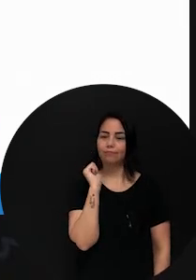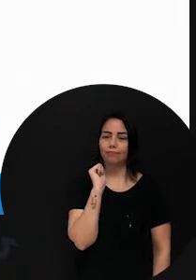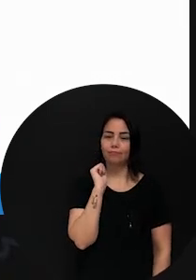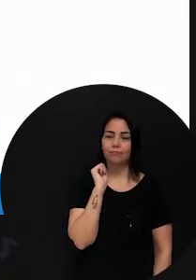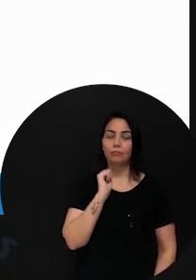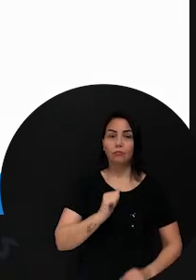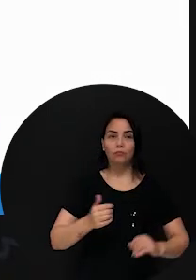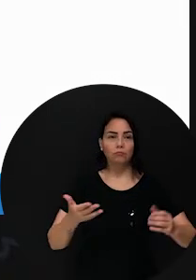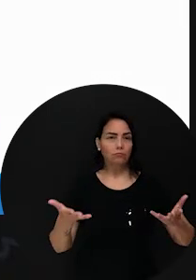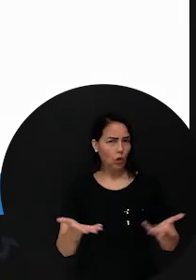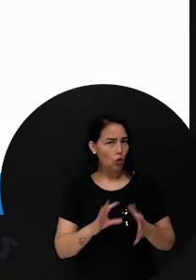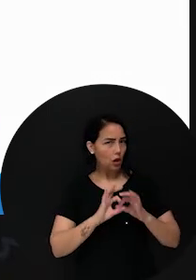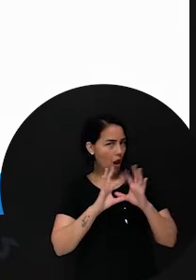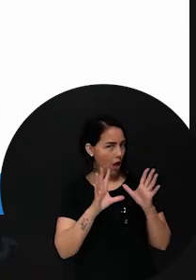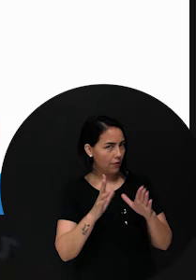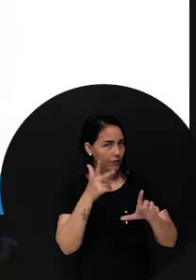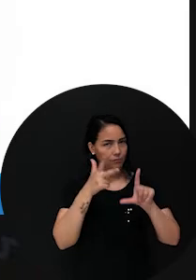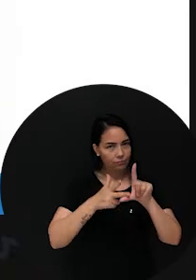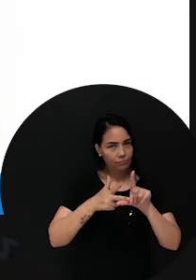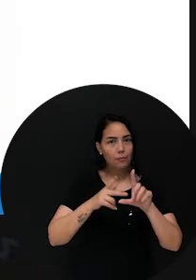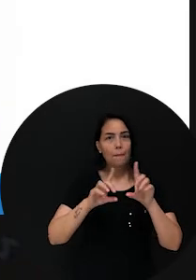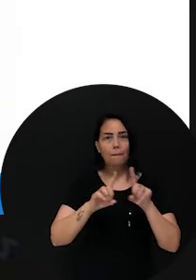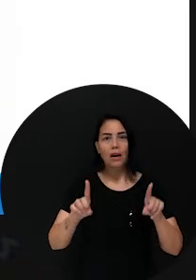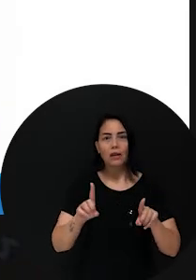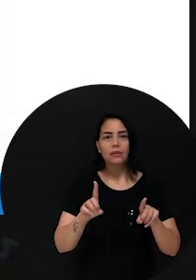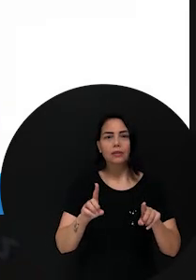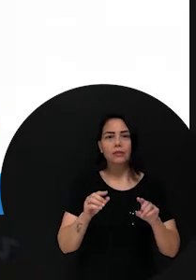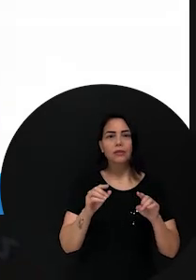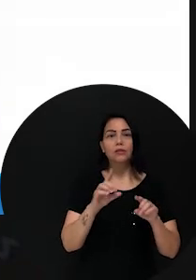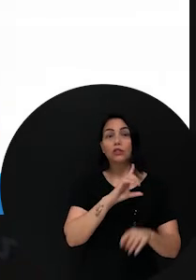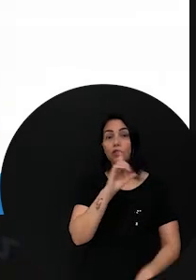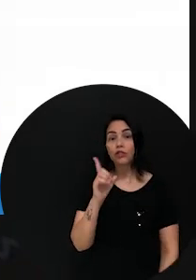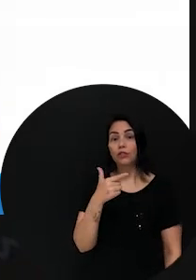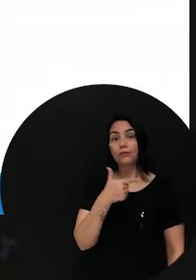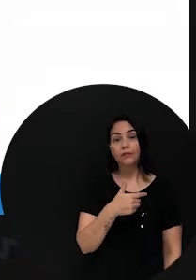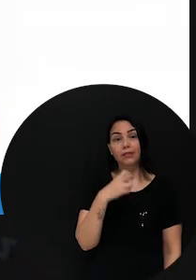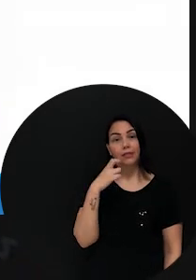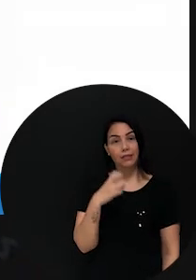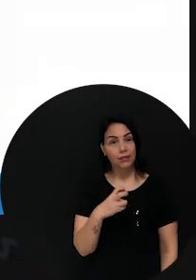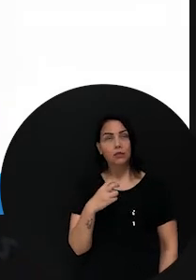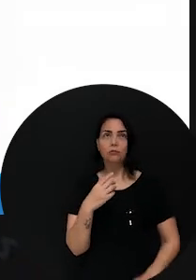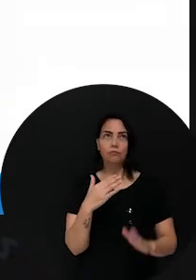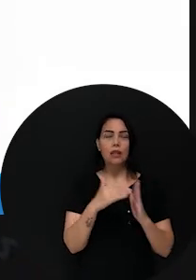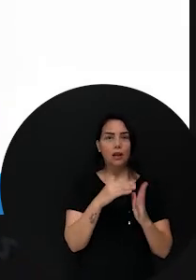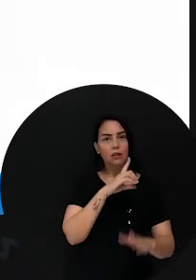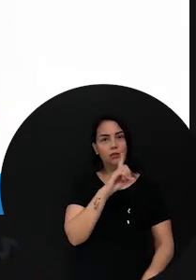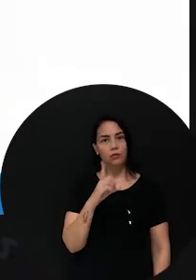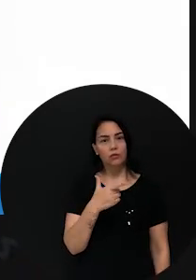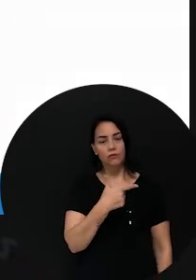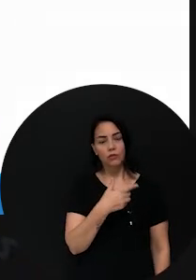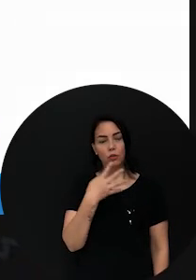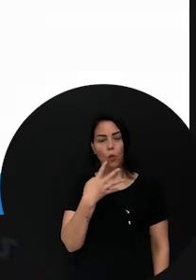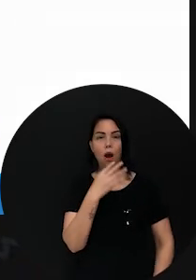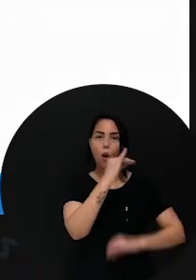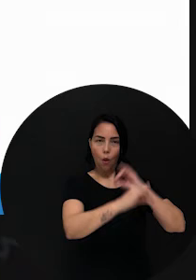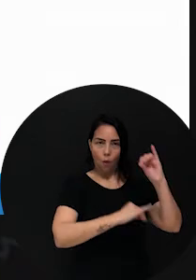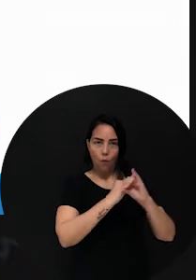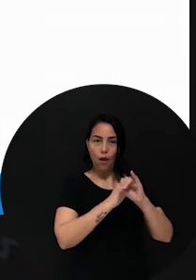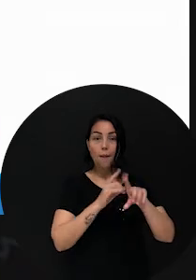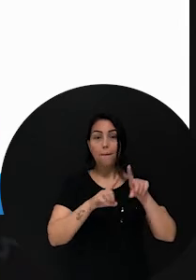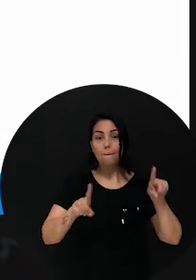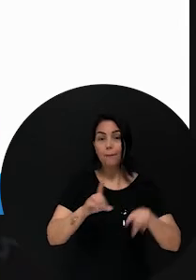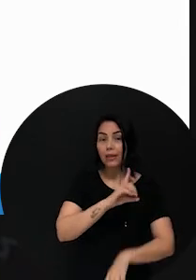a partir de hoje, logo após a live, até o dia 24. E aí, no dia 25, a gente vai ter um plantão